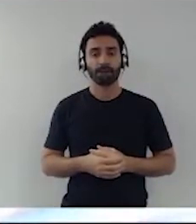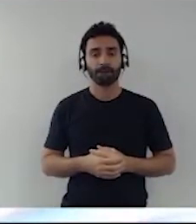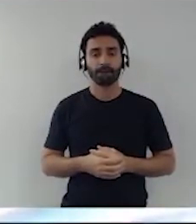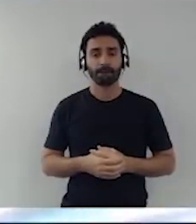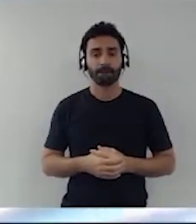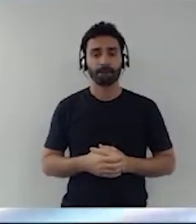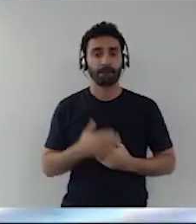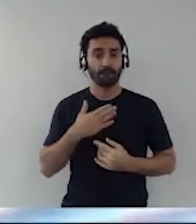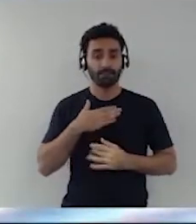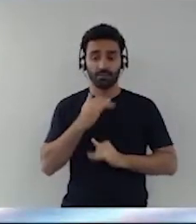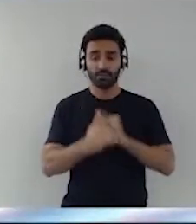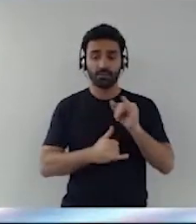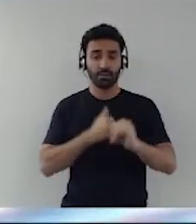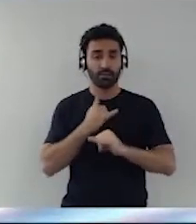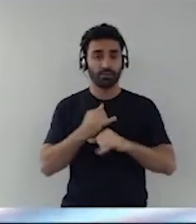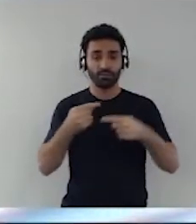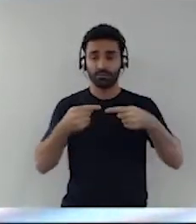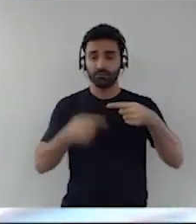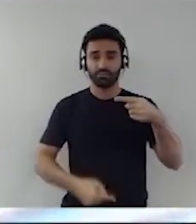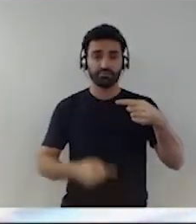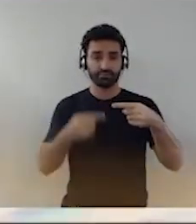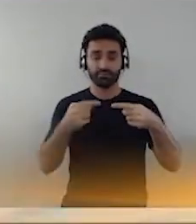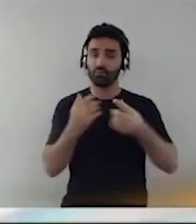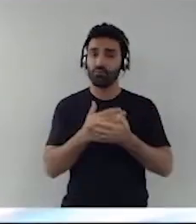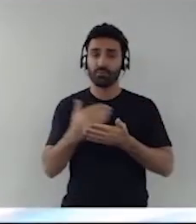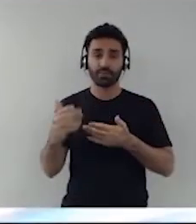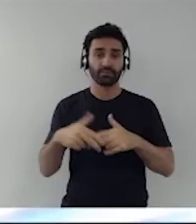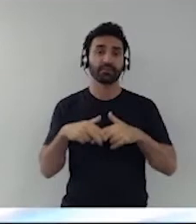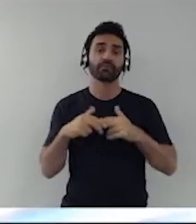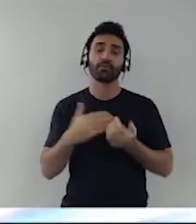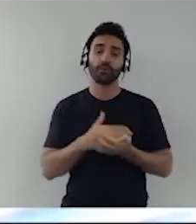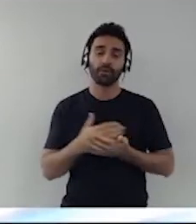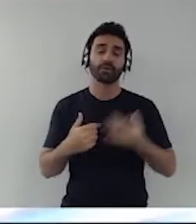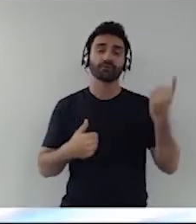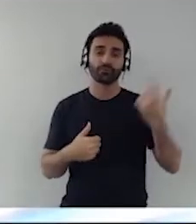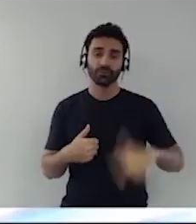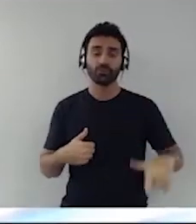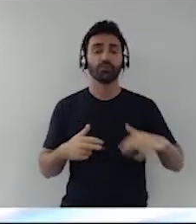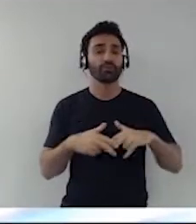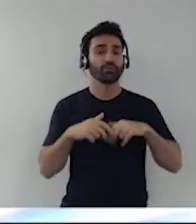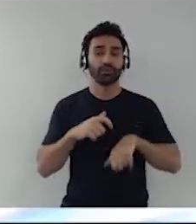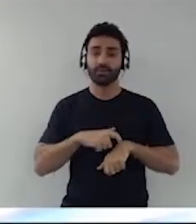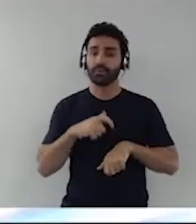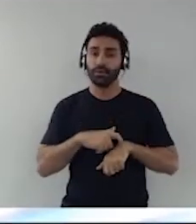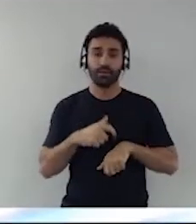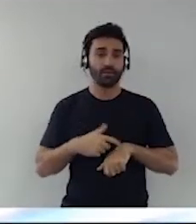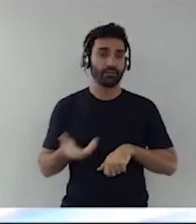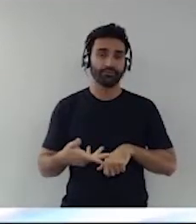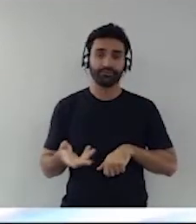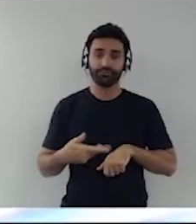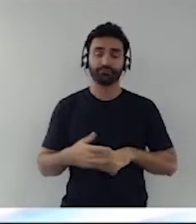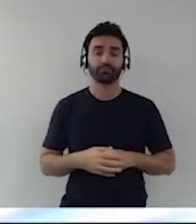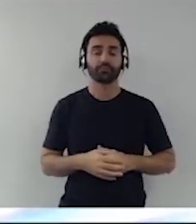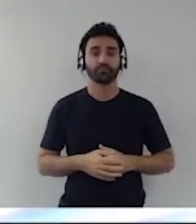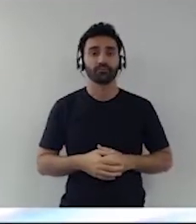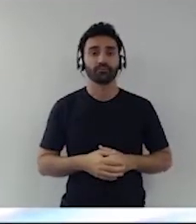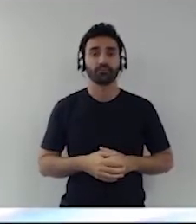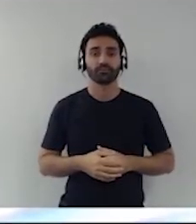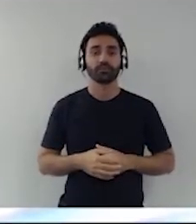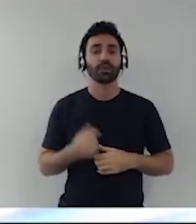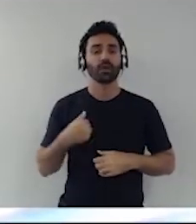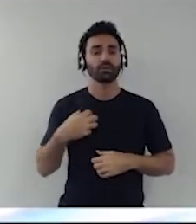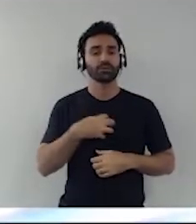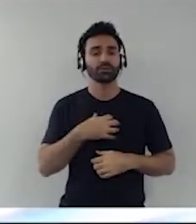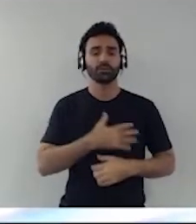porque minha internet caiu logo no início, né? E aí tivemos que começar porque o tempo urge. Para mim é uma